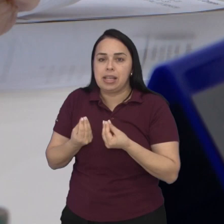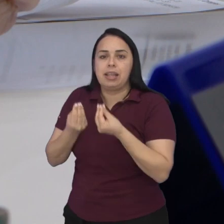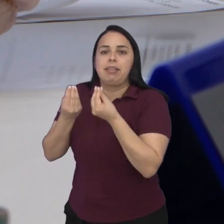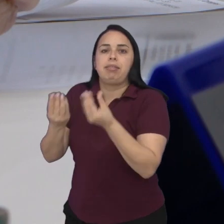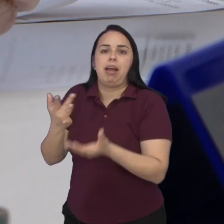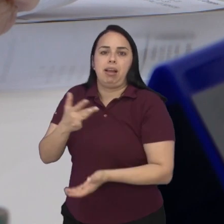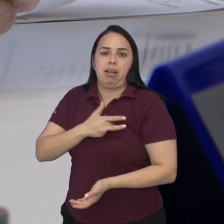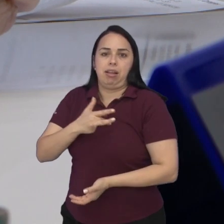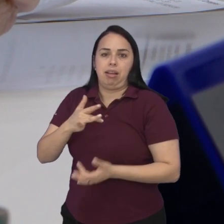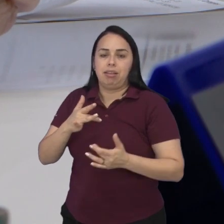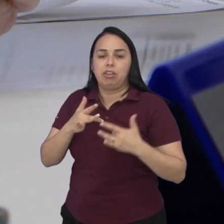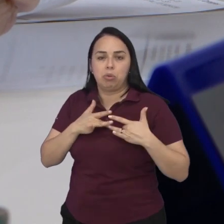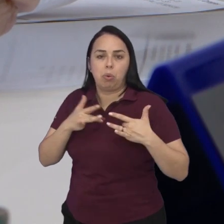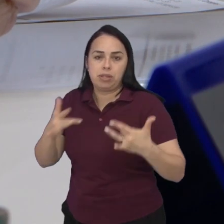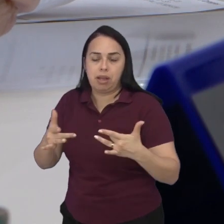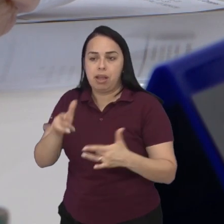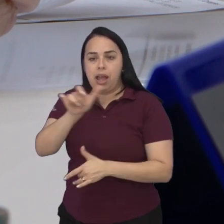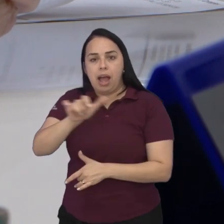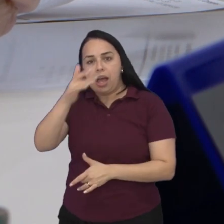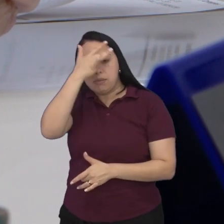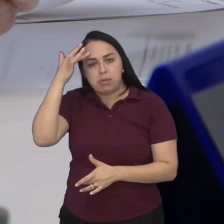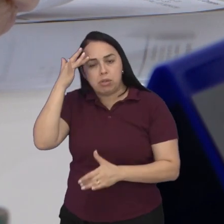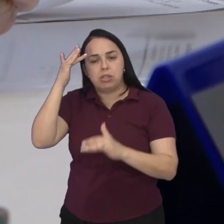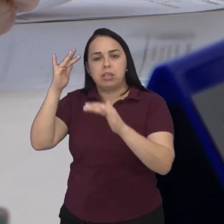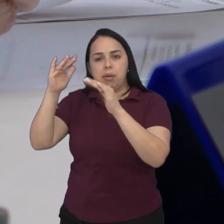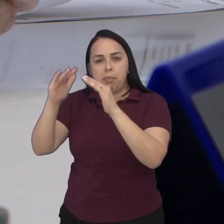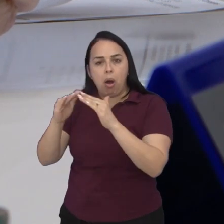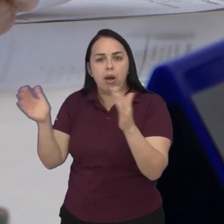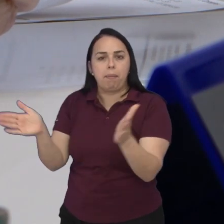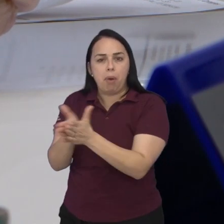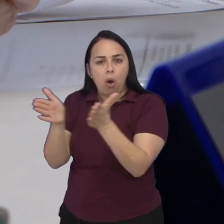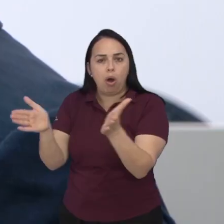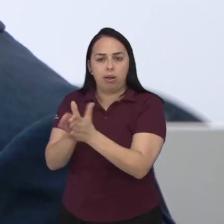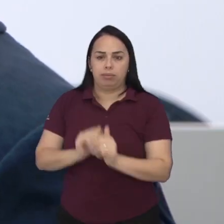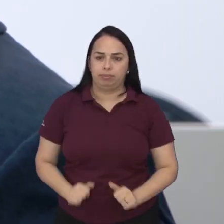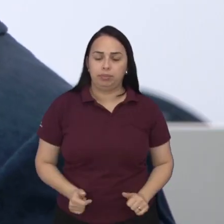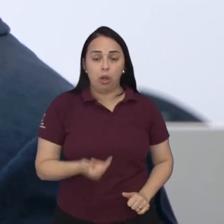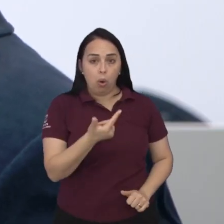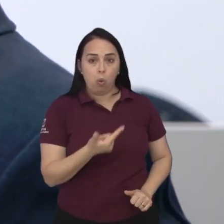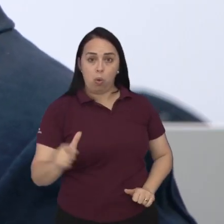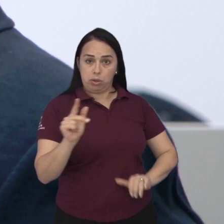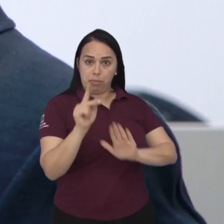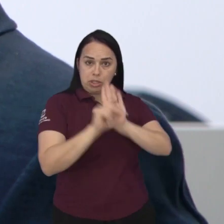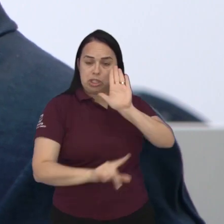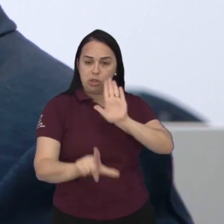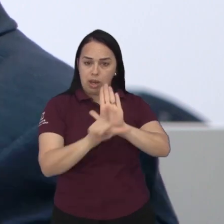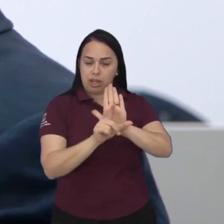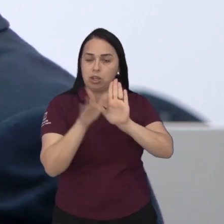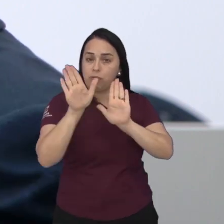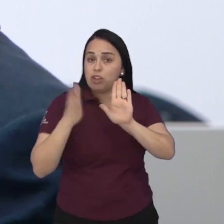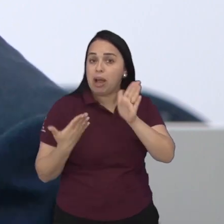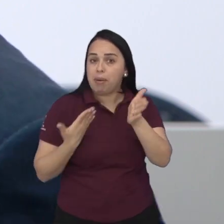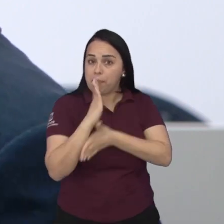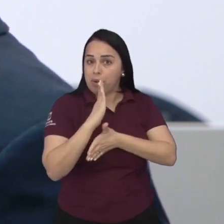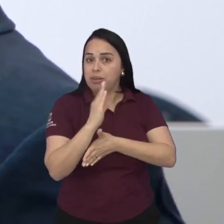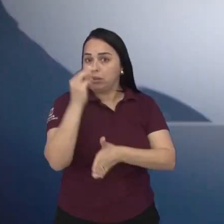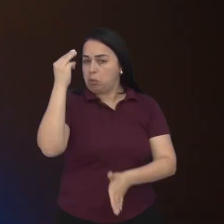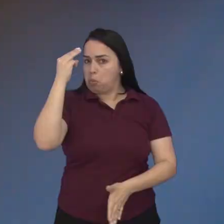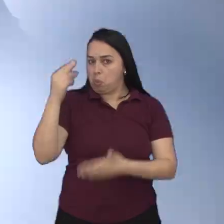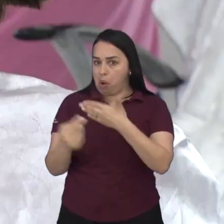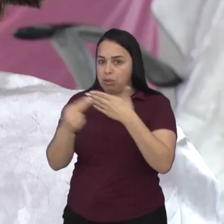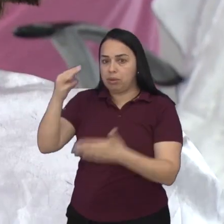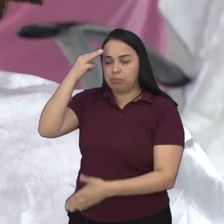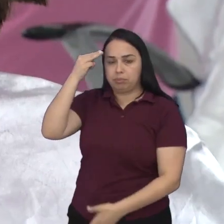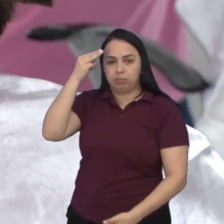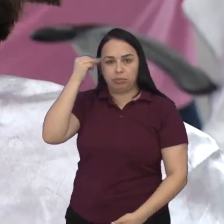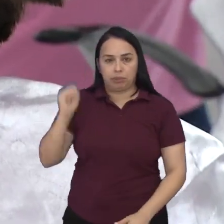social aos ocupantes de baixa renda do conjunto habitacional Vila Leila. Outro projeto de lei aprovado do vereador Marcelo